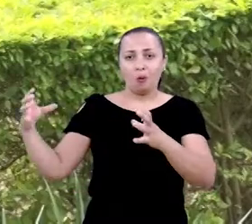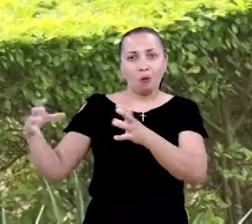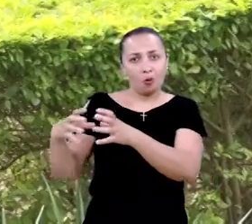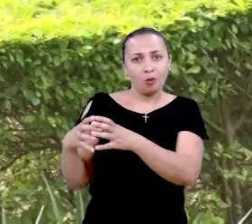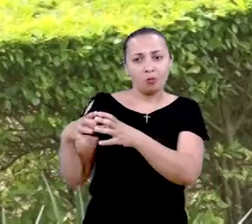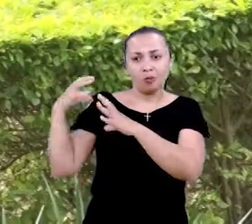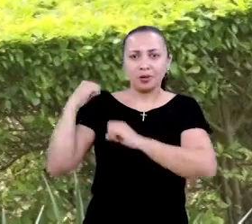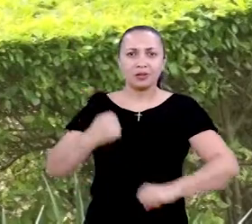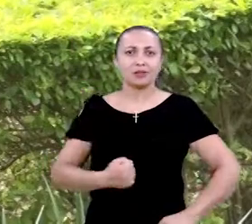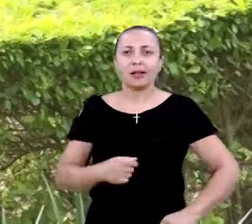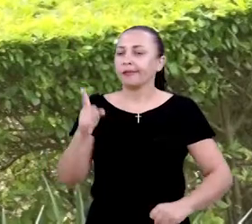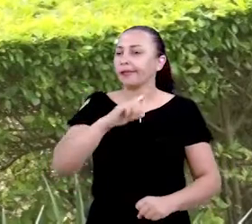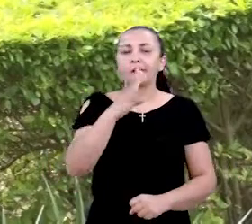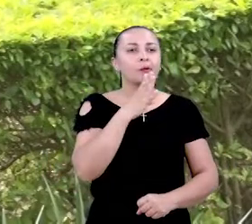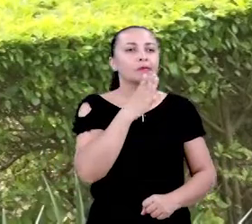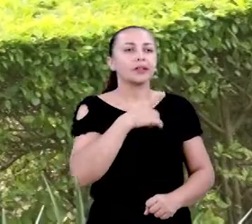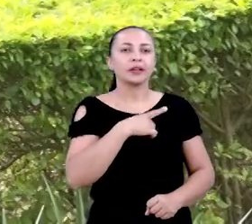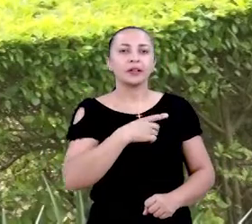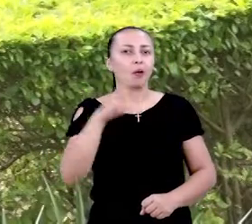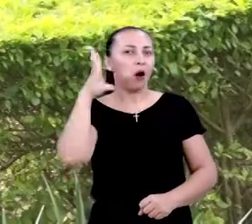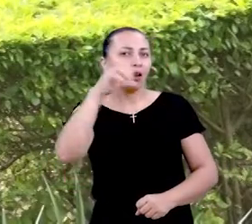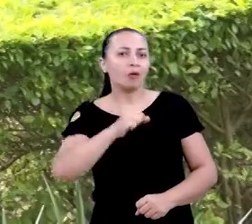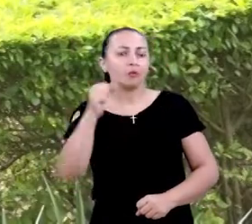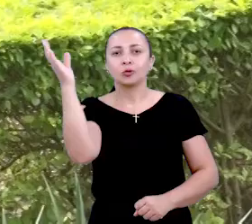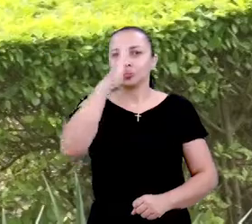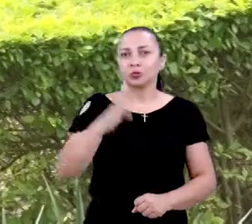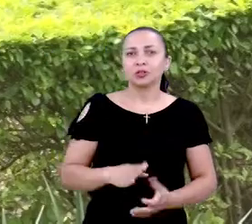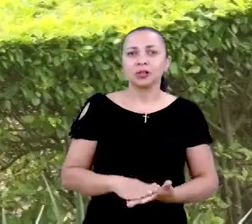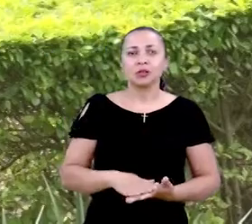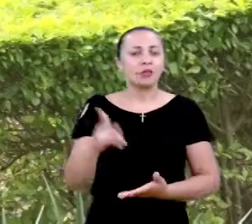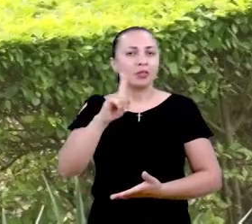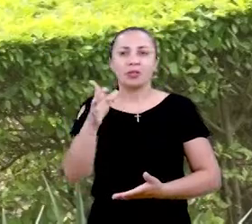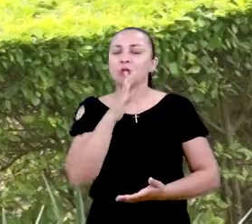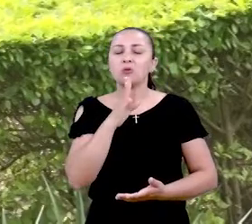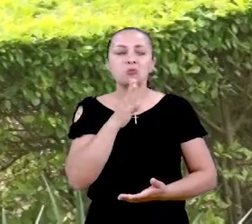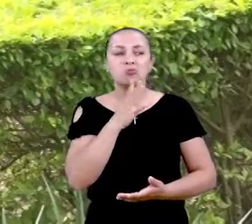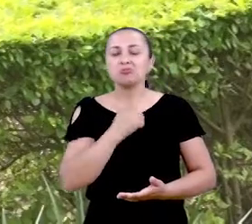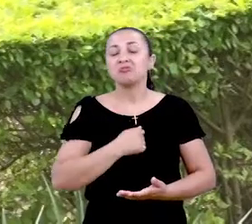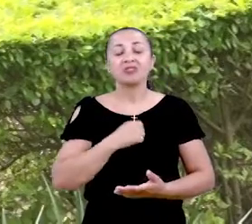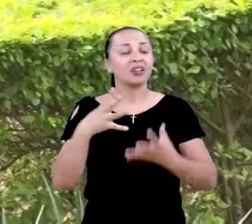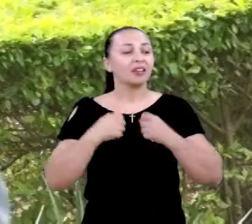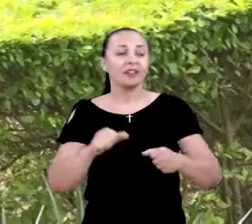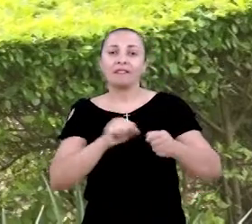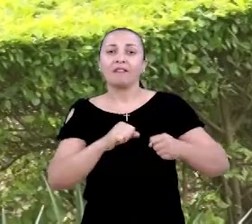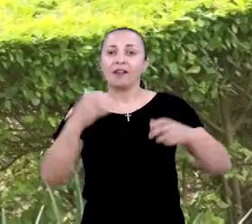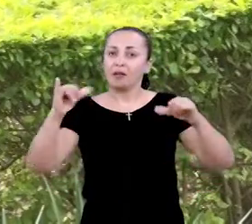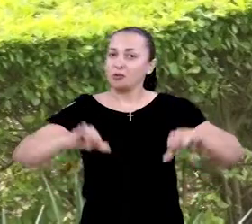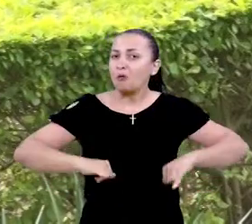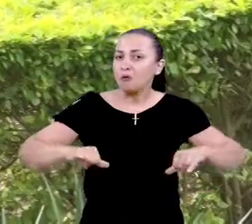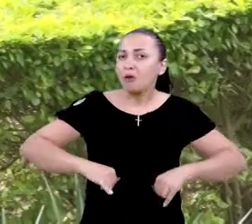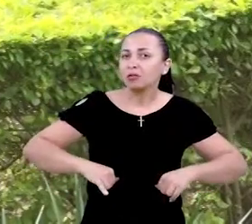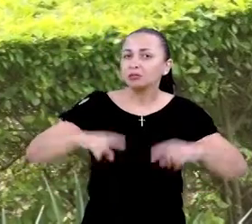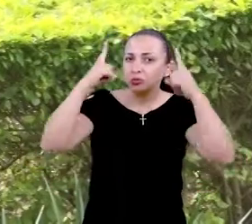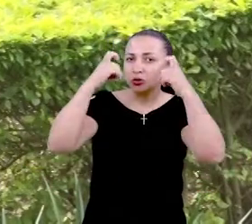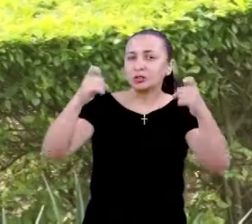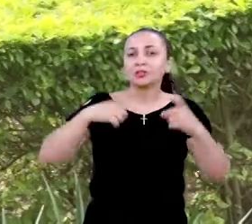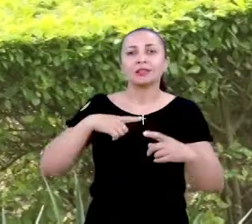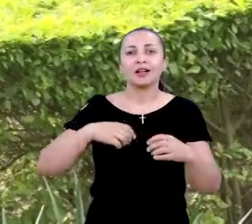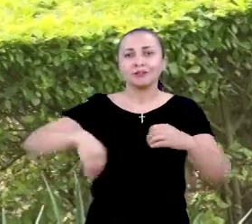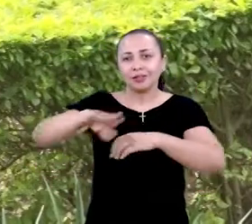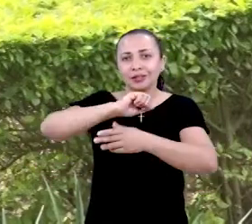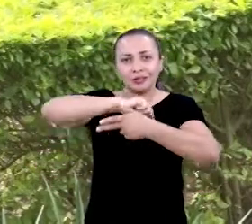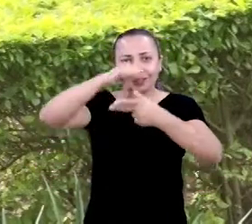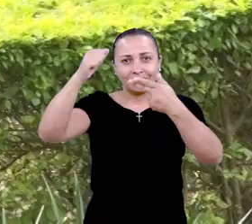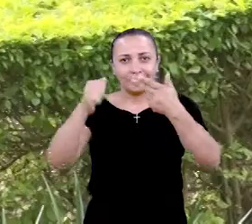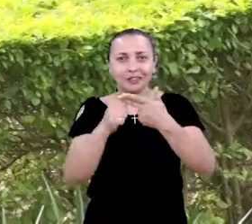vimos agora, recente, os exemplos da discussão em torno do Enem. Já temos visto, inclusive, uma tentativa de revisionismo histórico, como se não